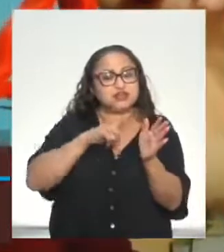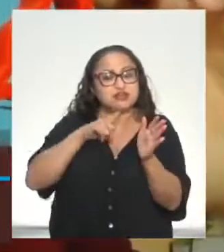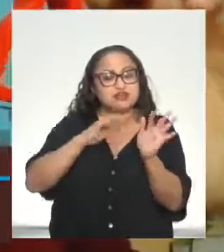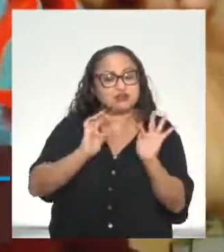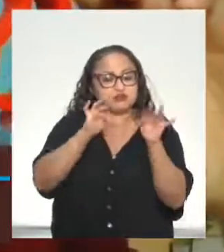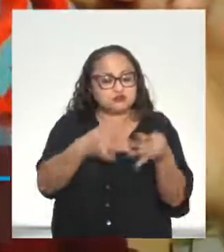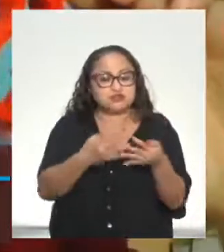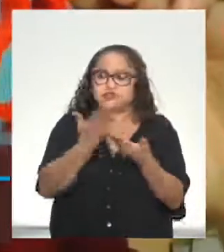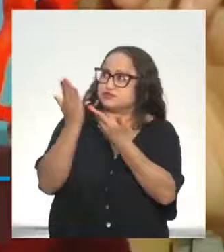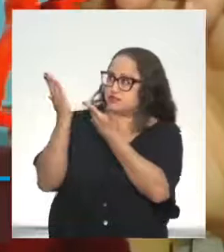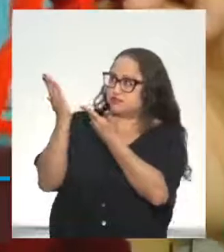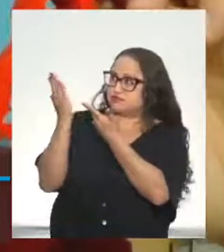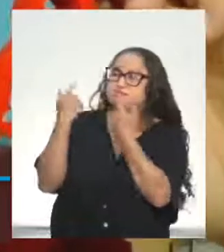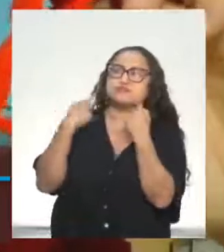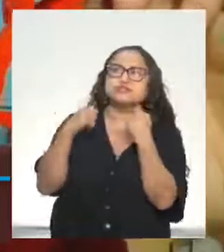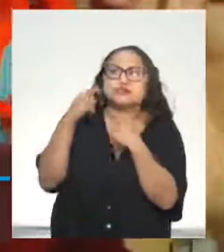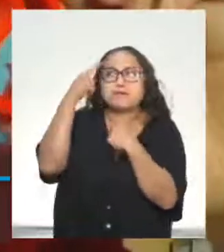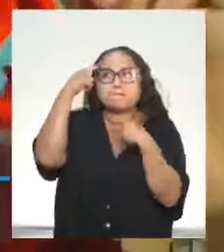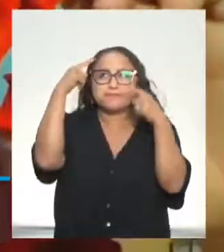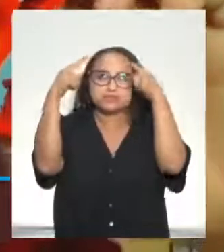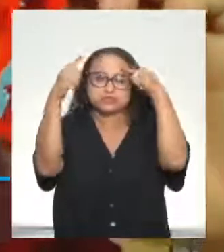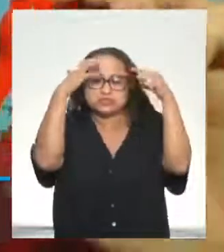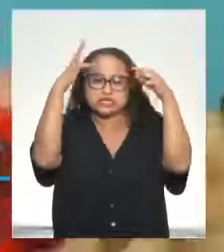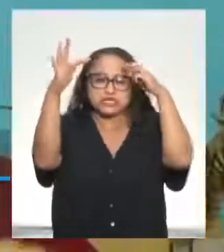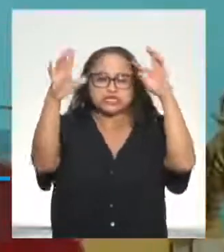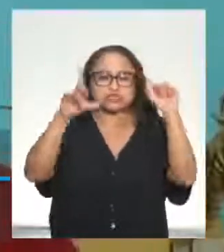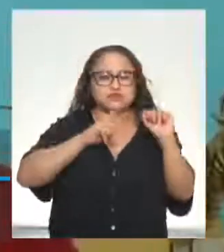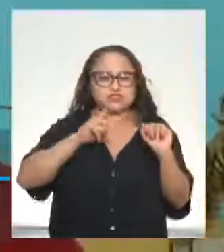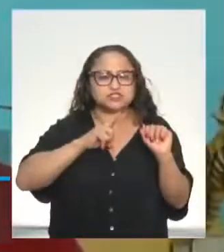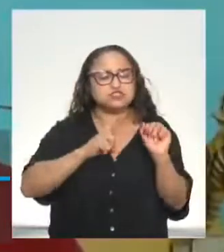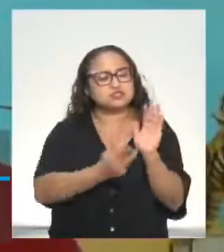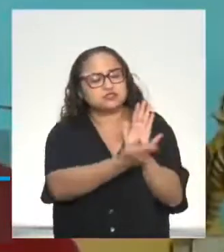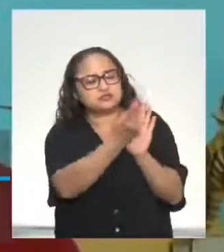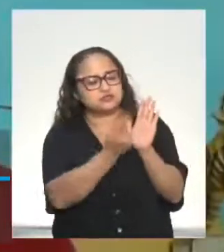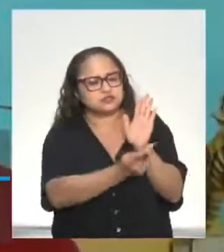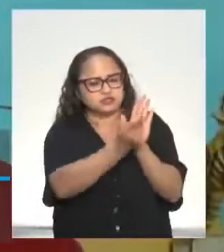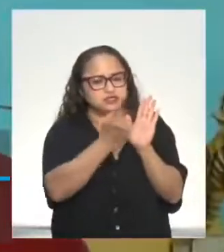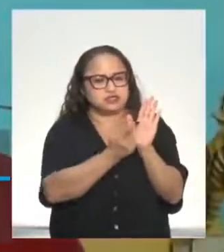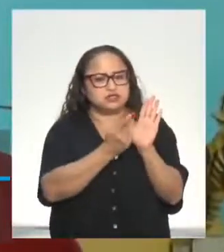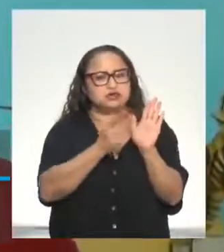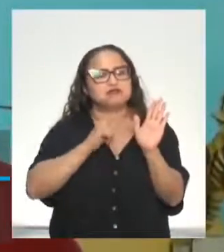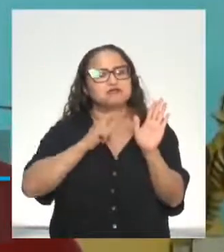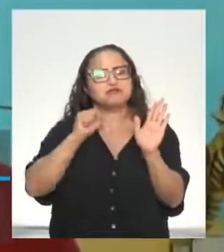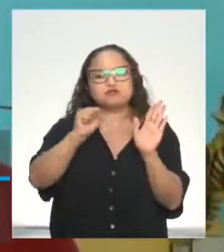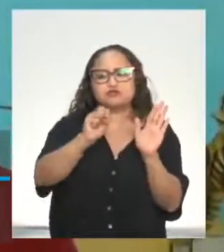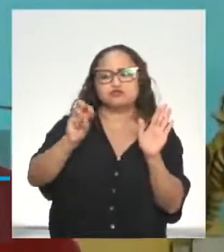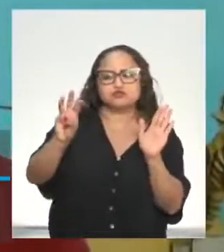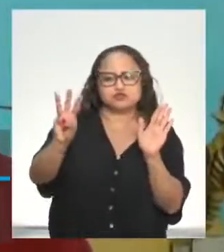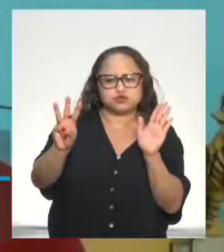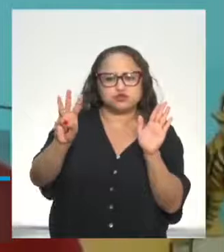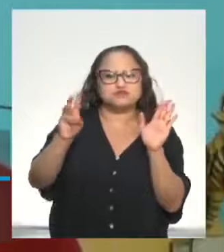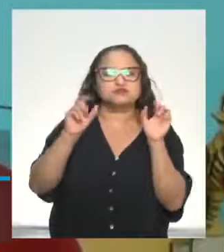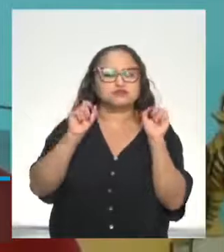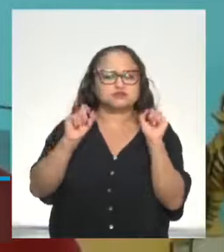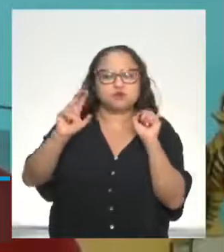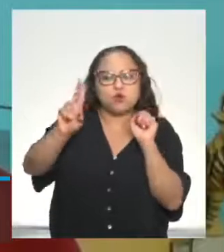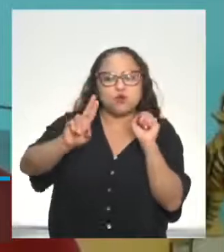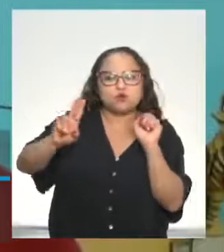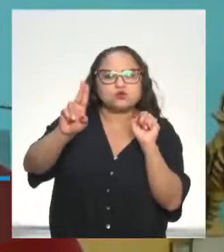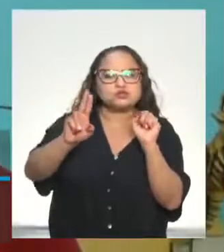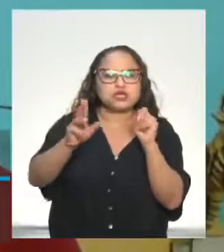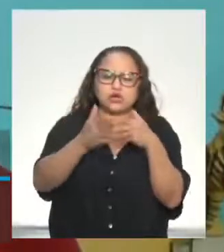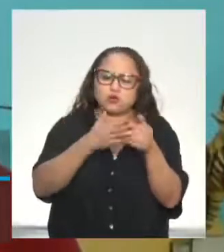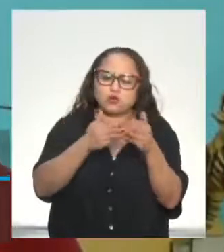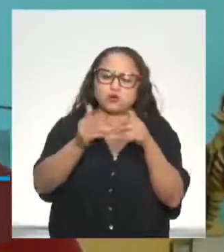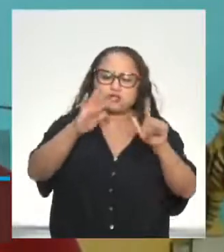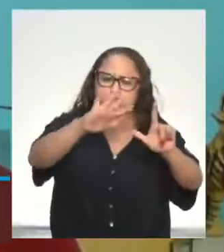uma ideação, isso passou por uma modelagem, você desenhou isso aqui em algum software, né, em alguma